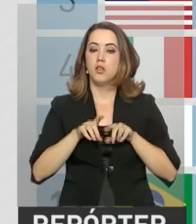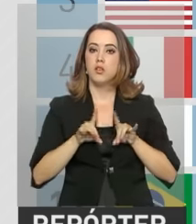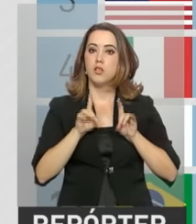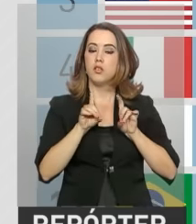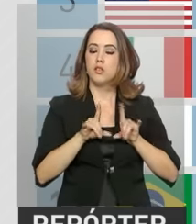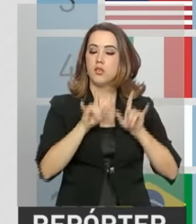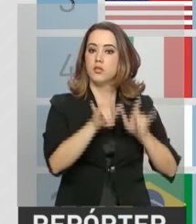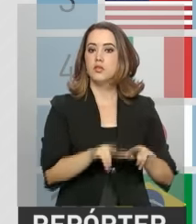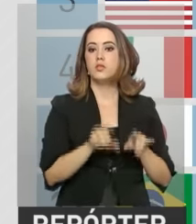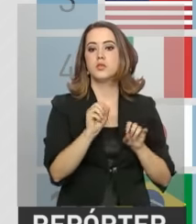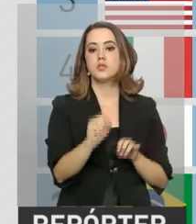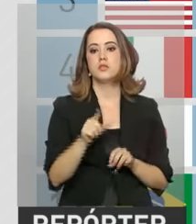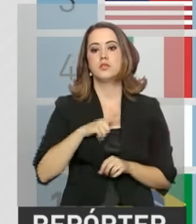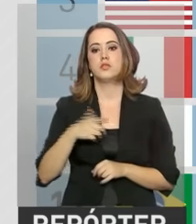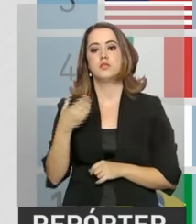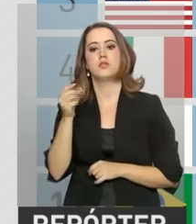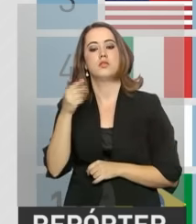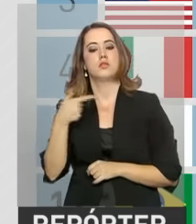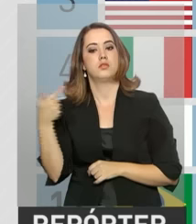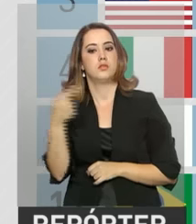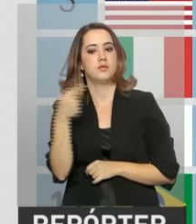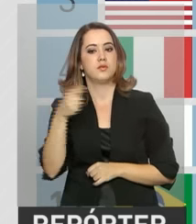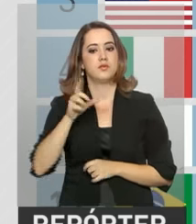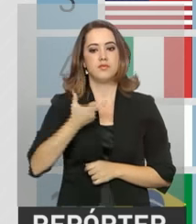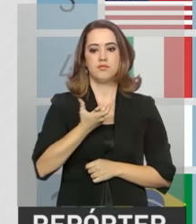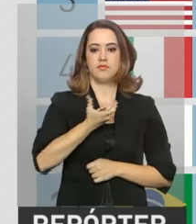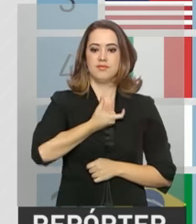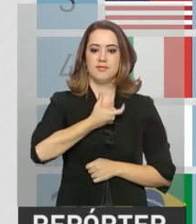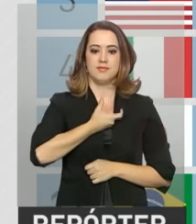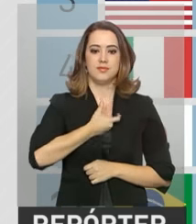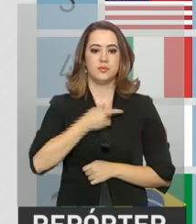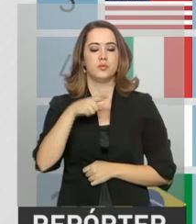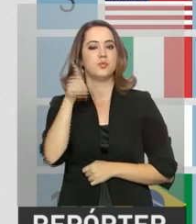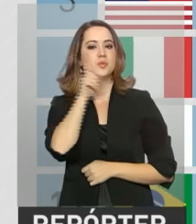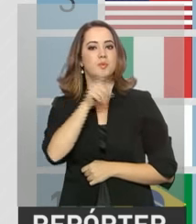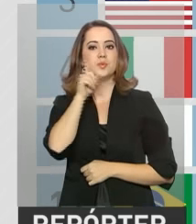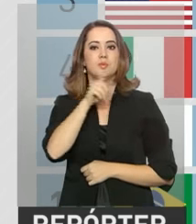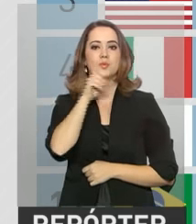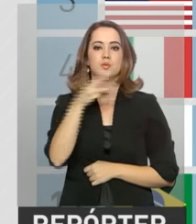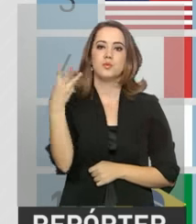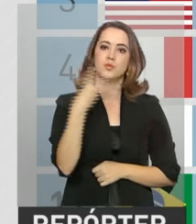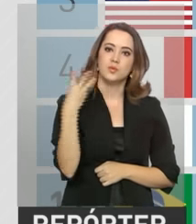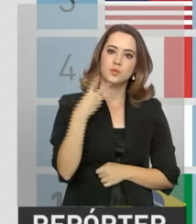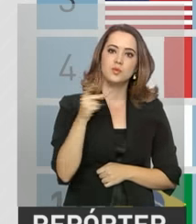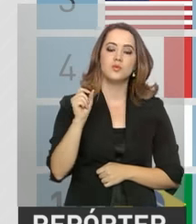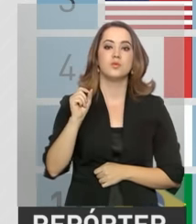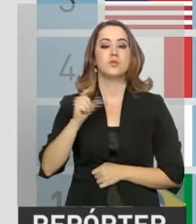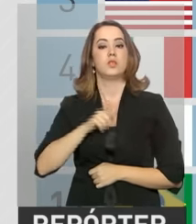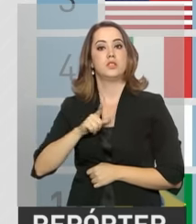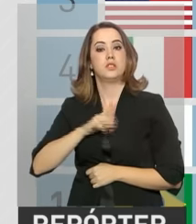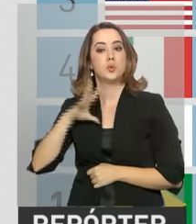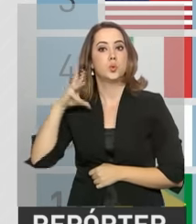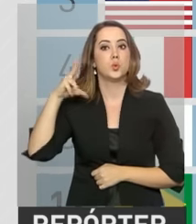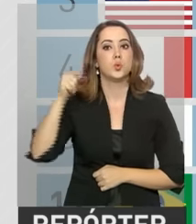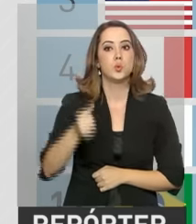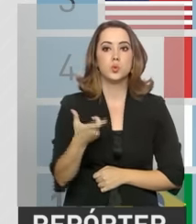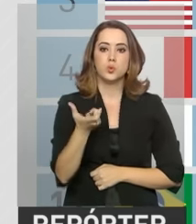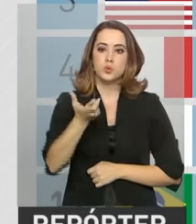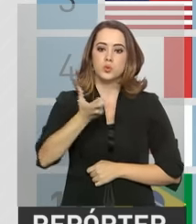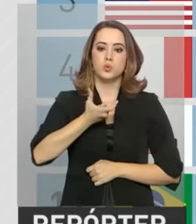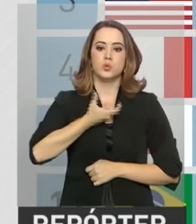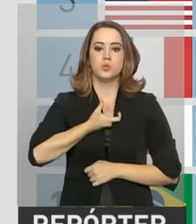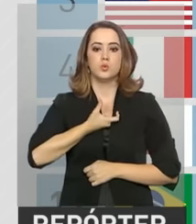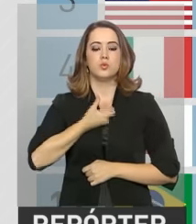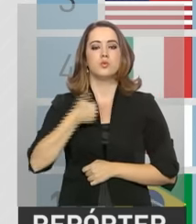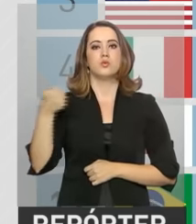ouro, nenhuma de prata e 3 de bronze, 7 medalhas no total. E os Estados Unidos em terceiro, com 3 de ouro, 6 de prata,